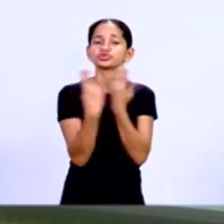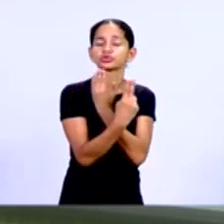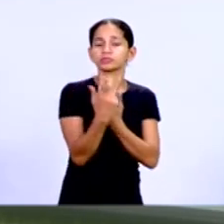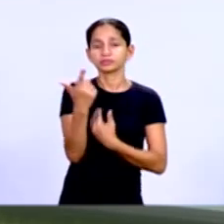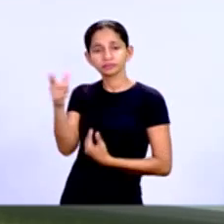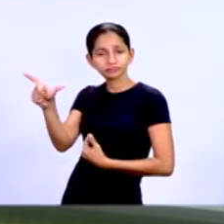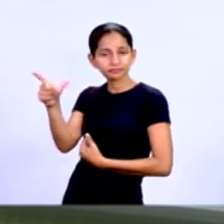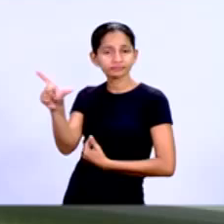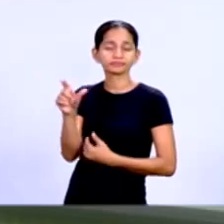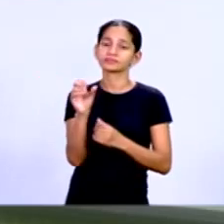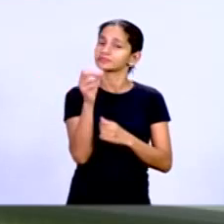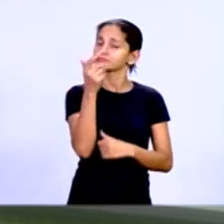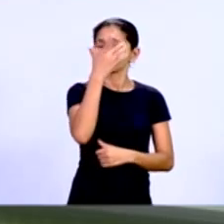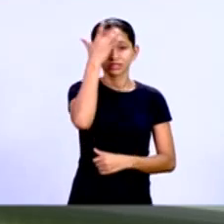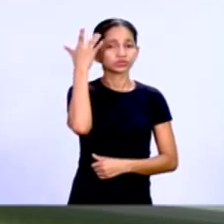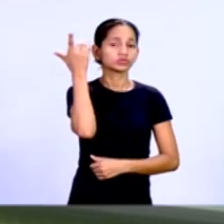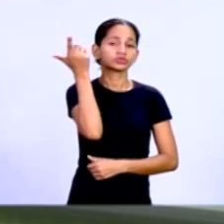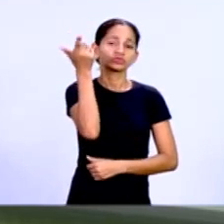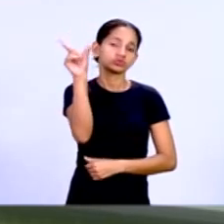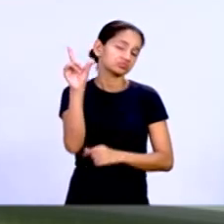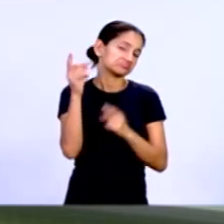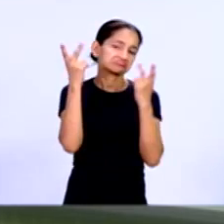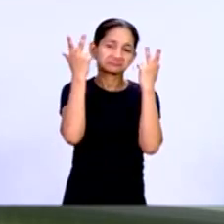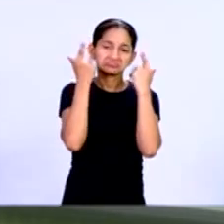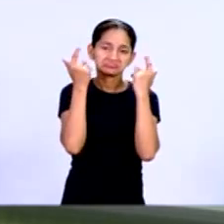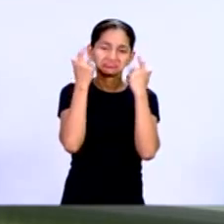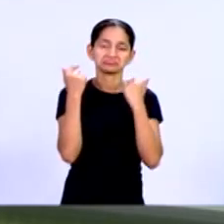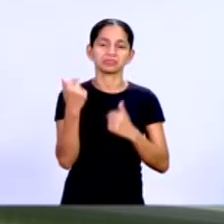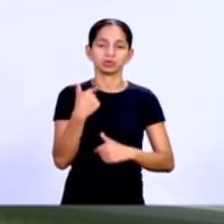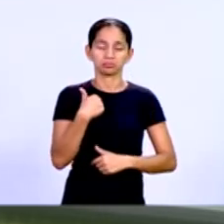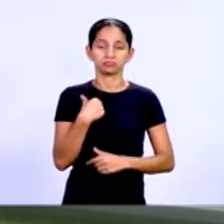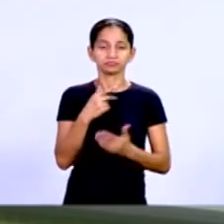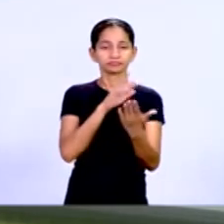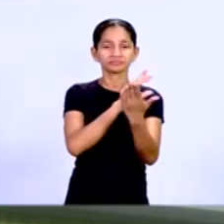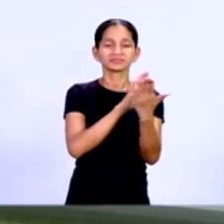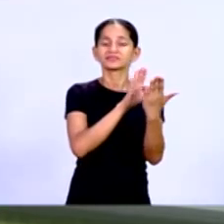da titularidade para outrem. Tem que estar identificado o nome da pessoa,